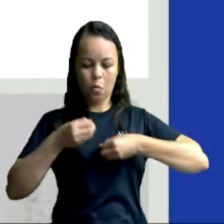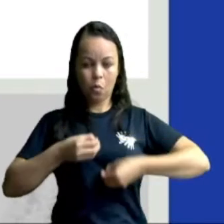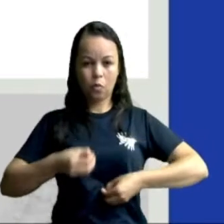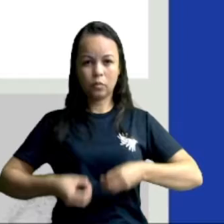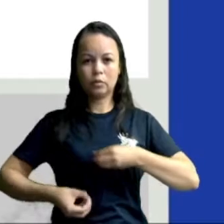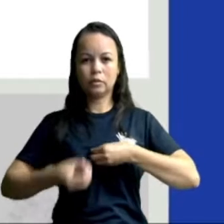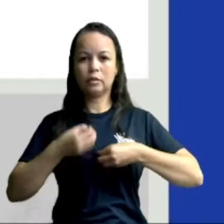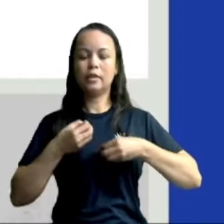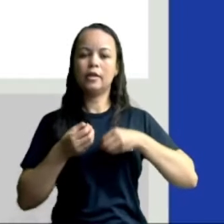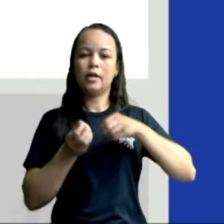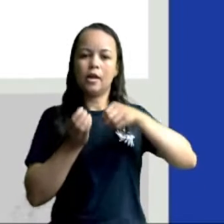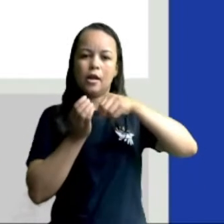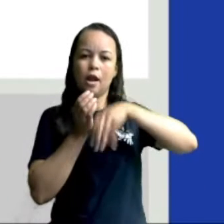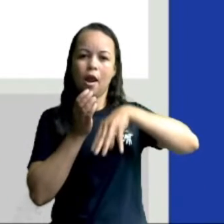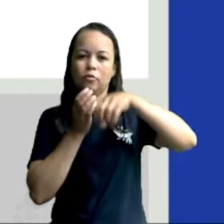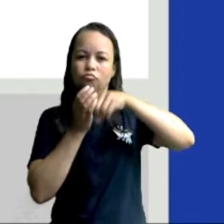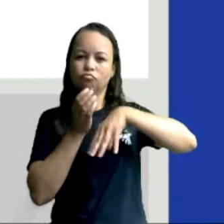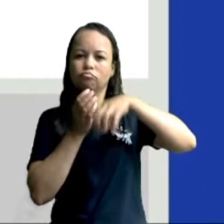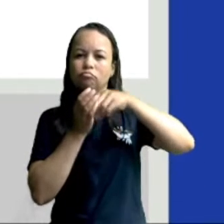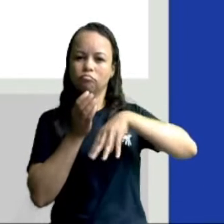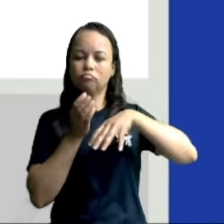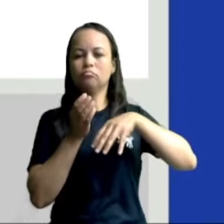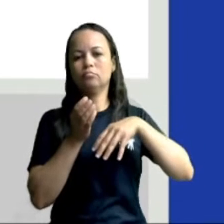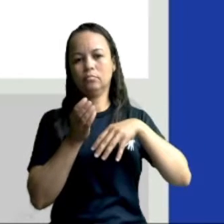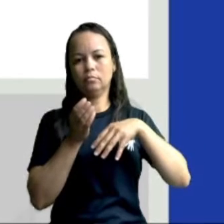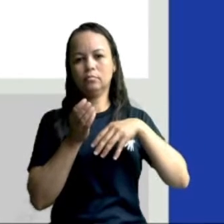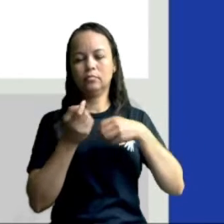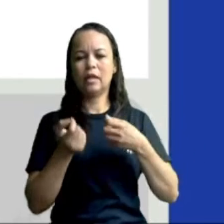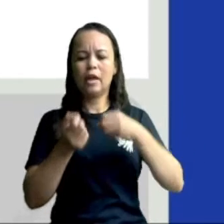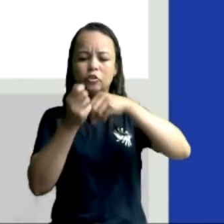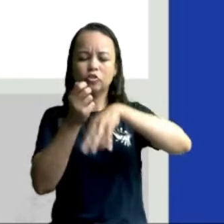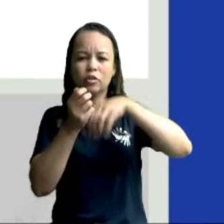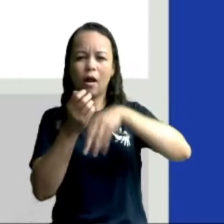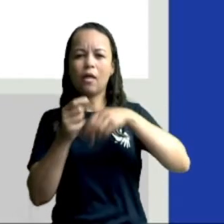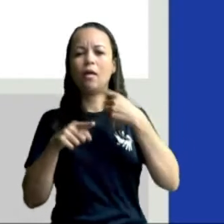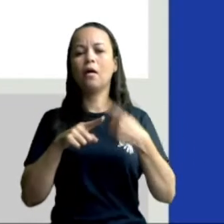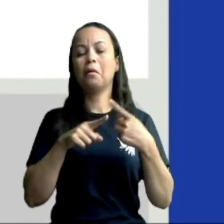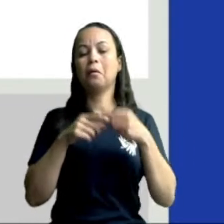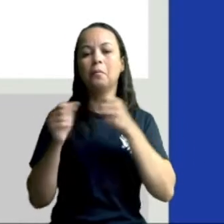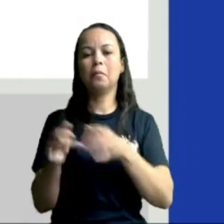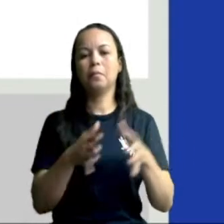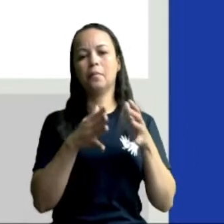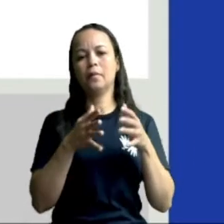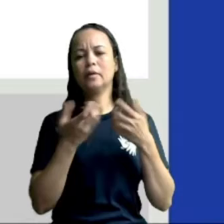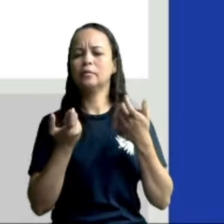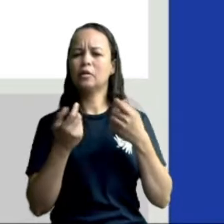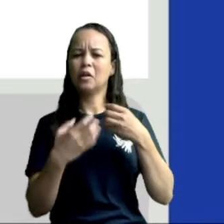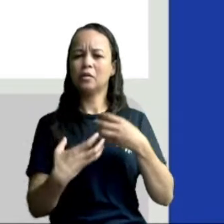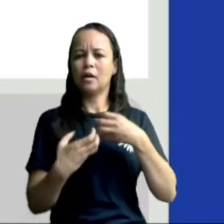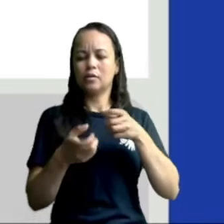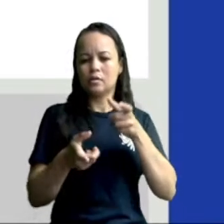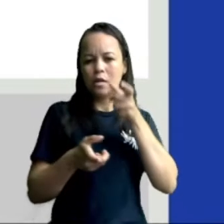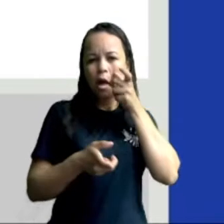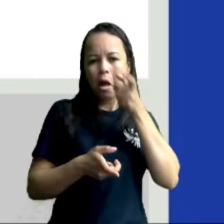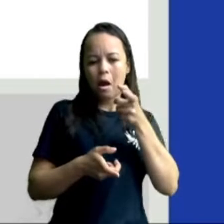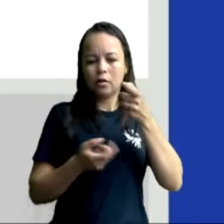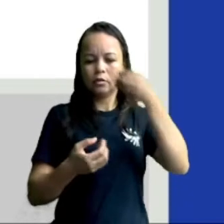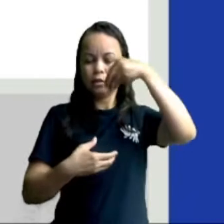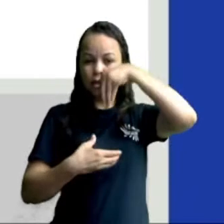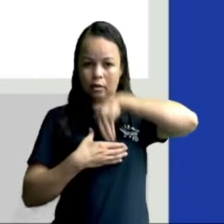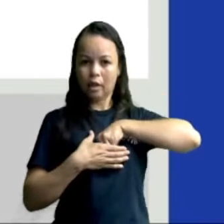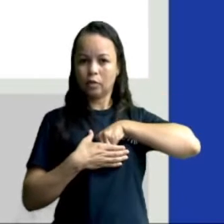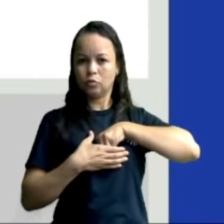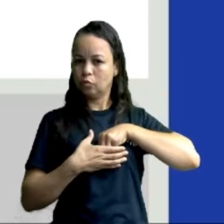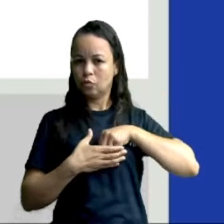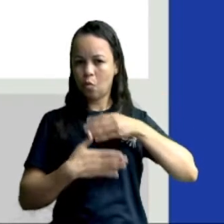de excreção, ou seja, excretar isso, tá? Excretar por quê? Porque ele não seria interessante se manter no nosso organismo. E